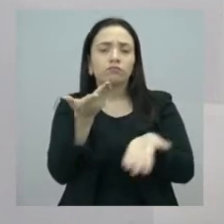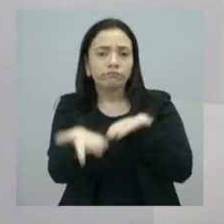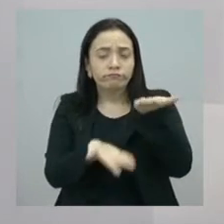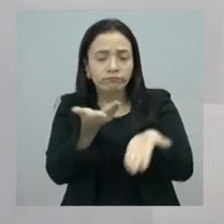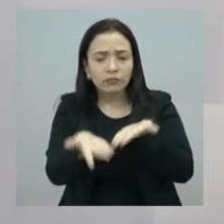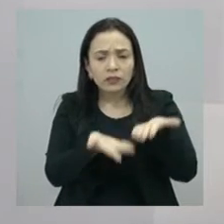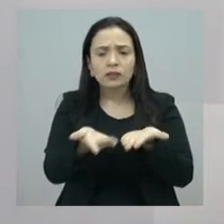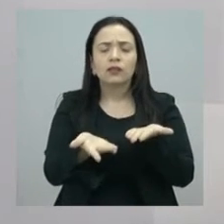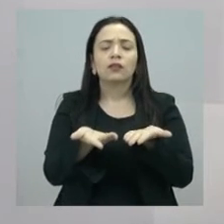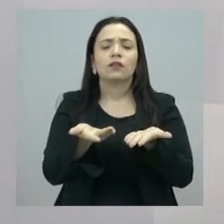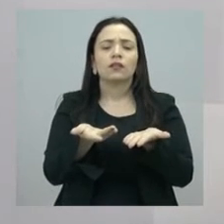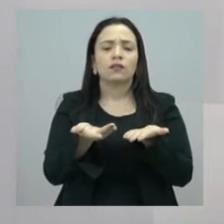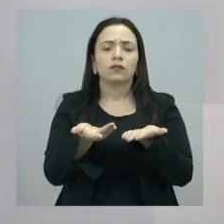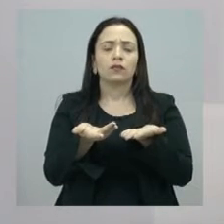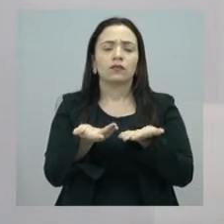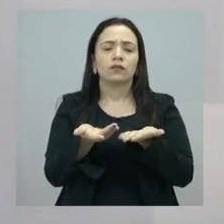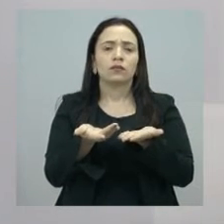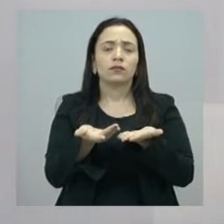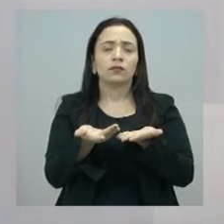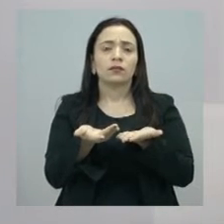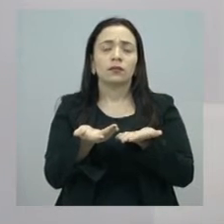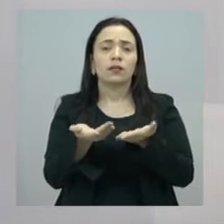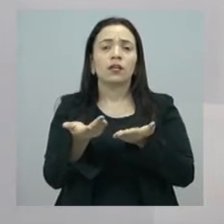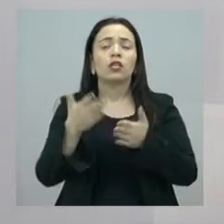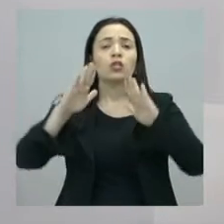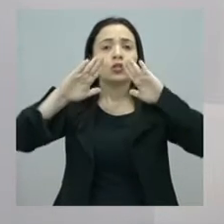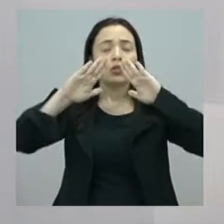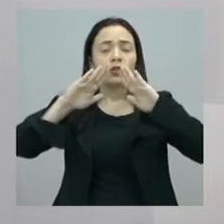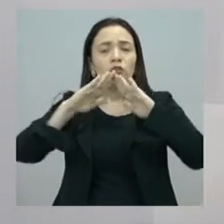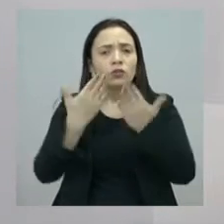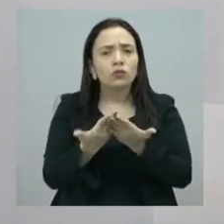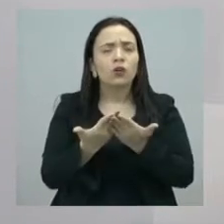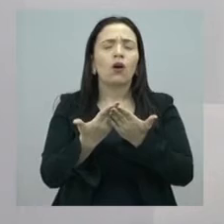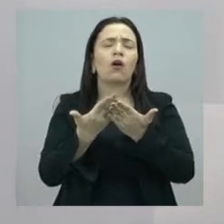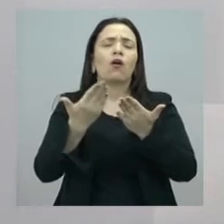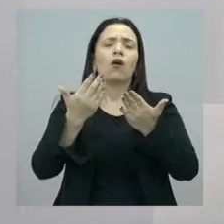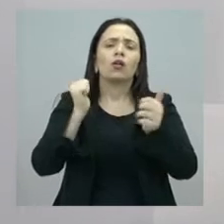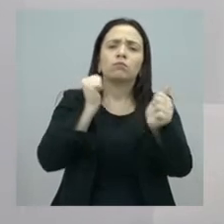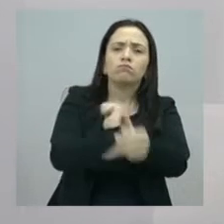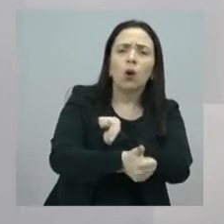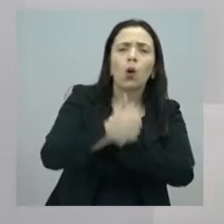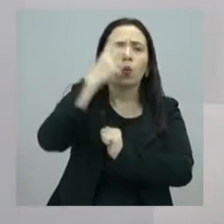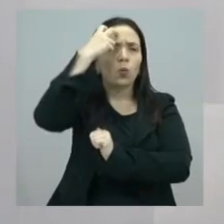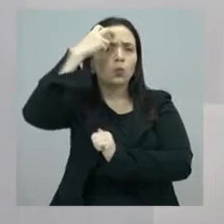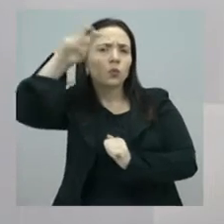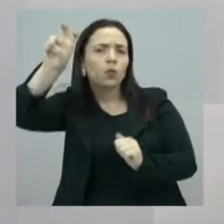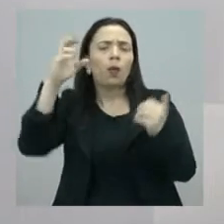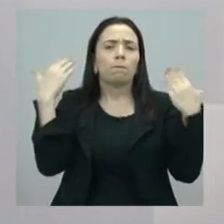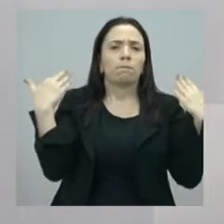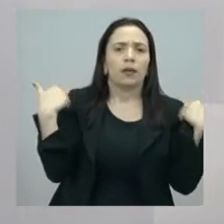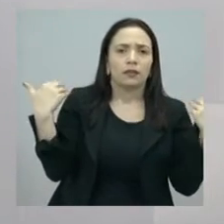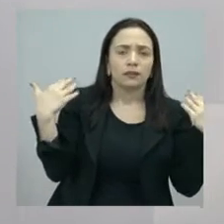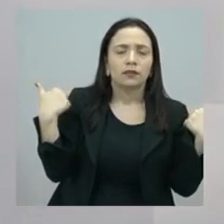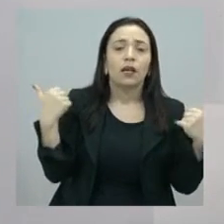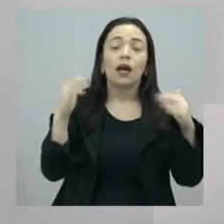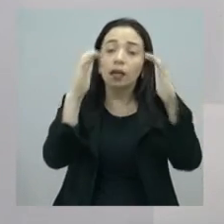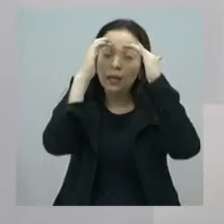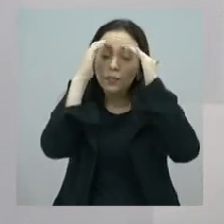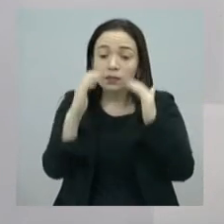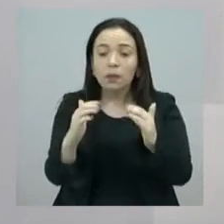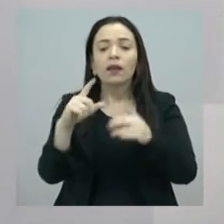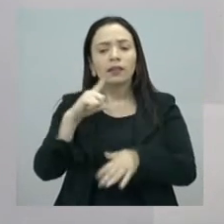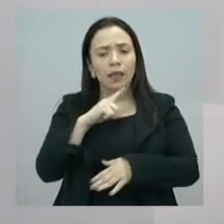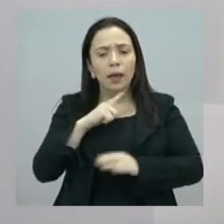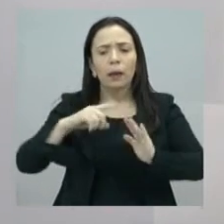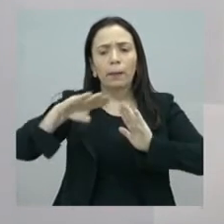assistência para quem dela precisa, acesso ao esporte, à cultura, ao lazer, ao respeito,